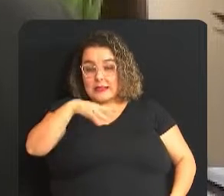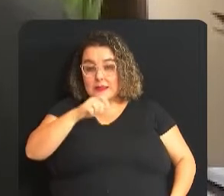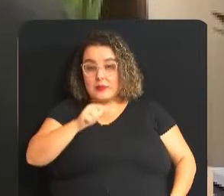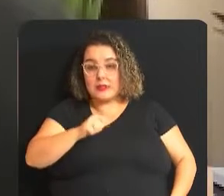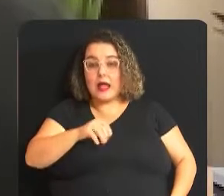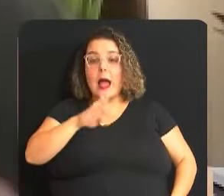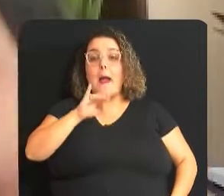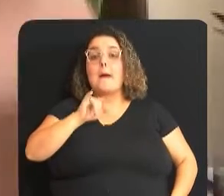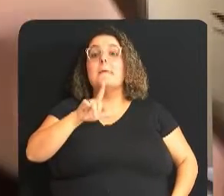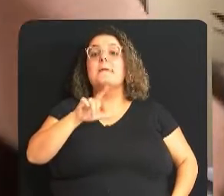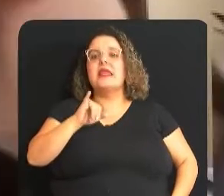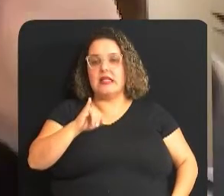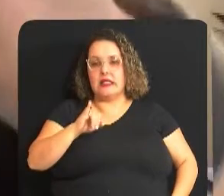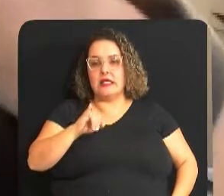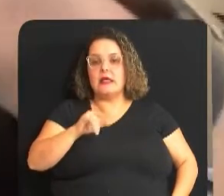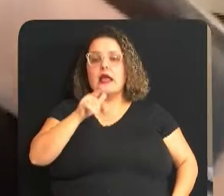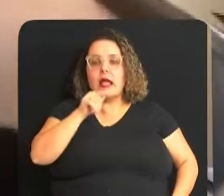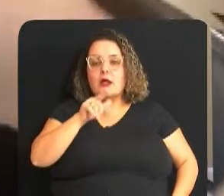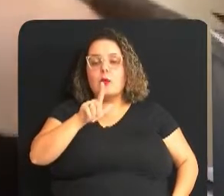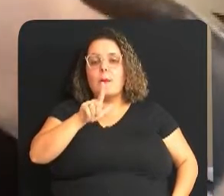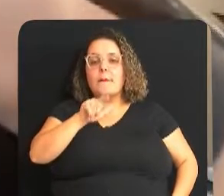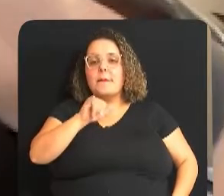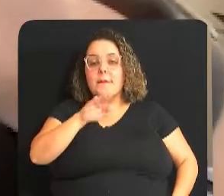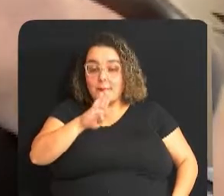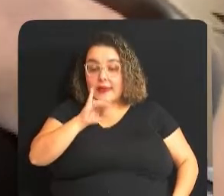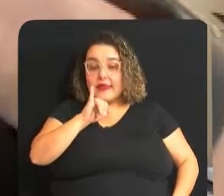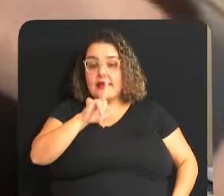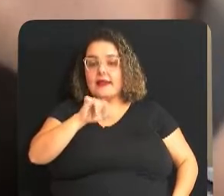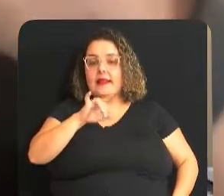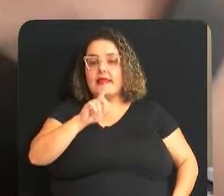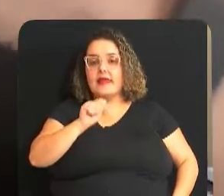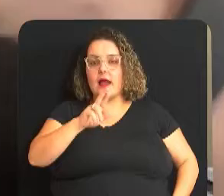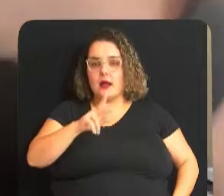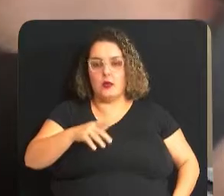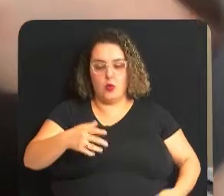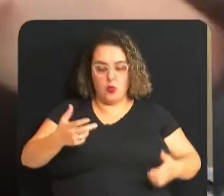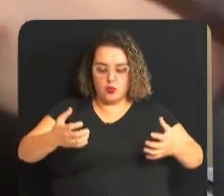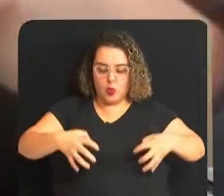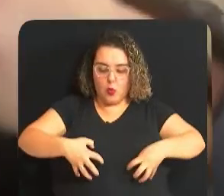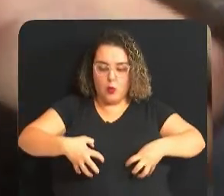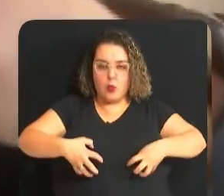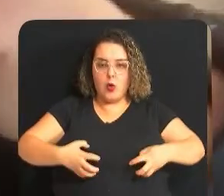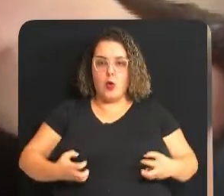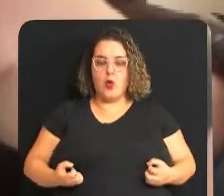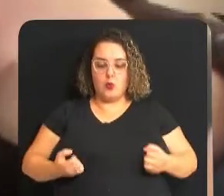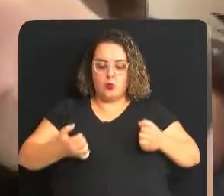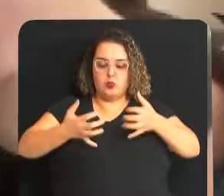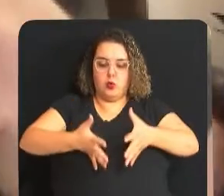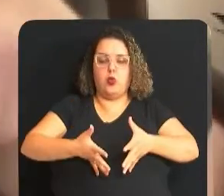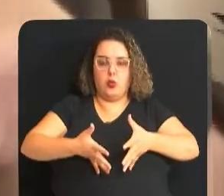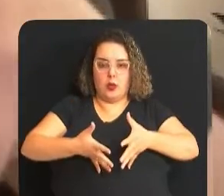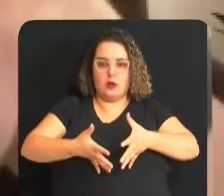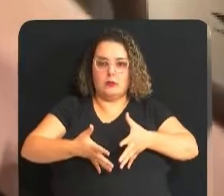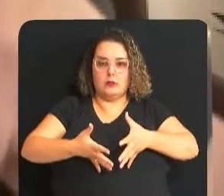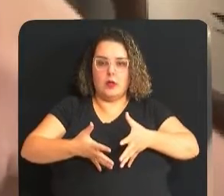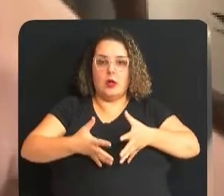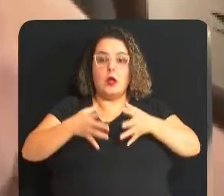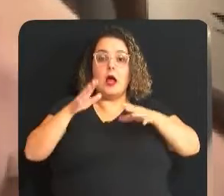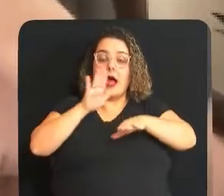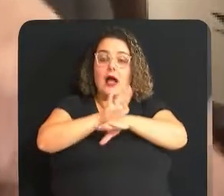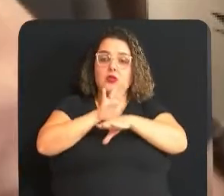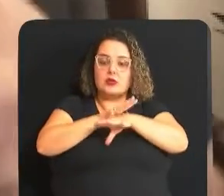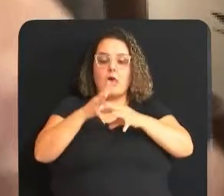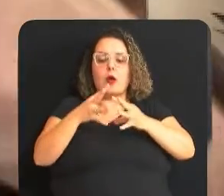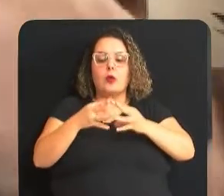o líquido biliar. Então, tanto o pâncreas quanto o fígado jogam substâncias para digerir, ajudar a